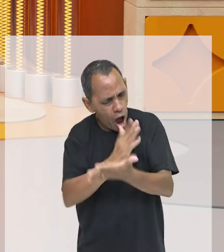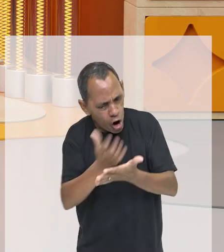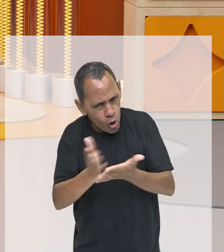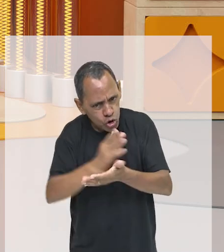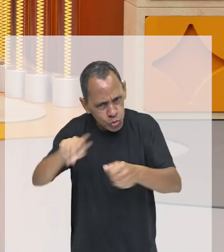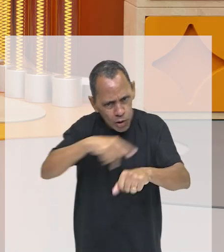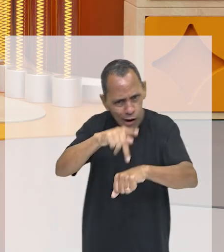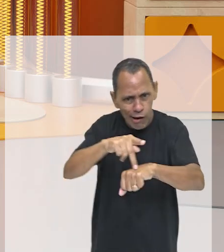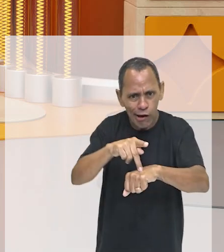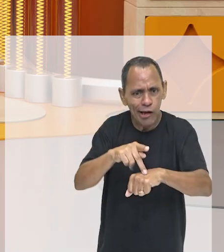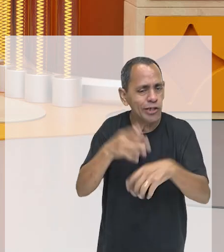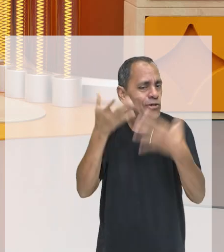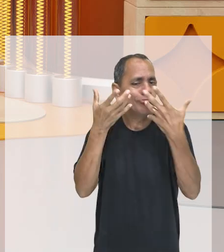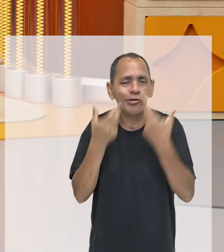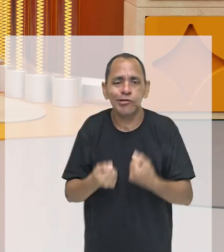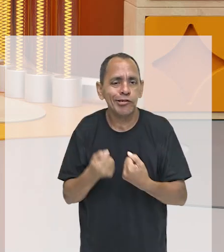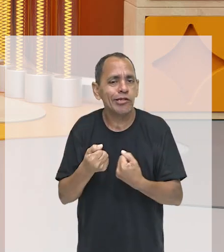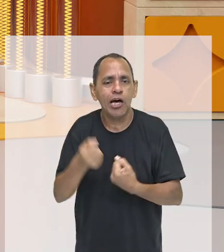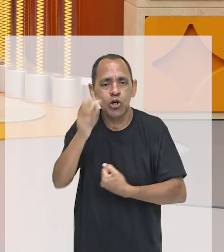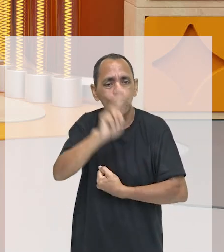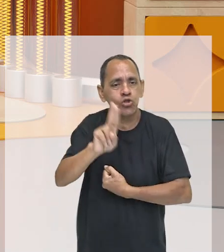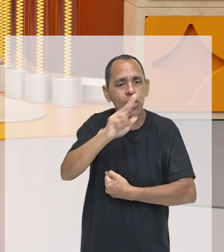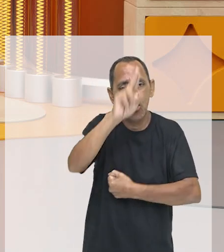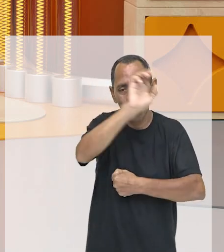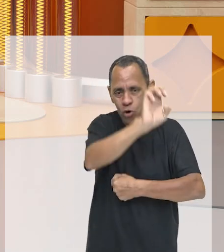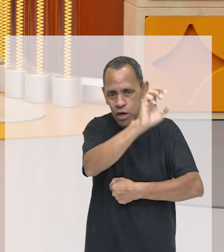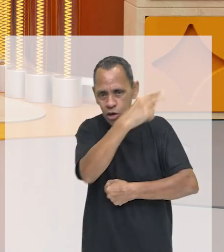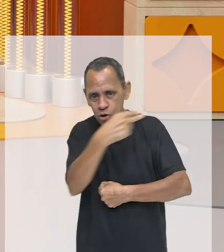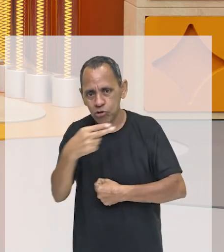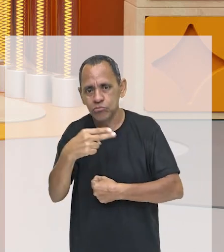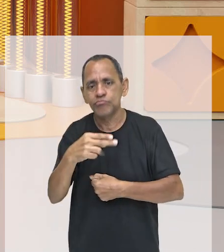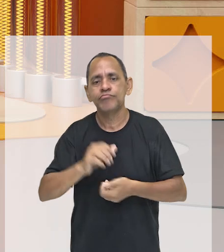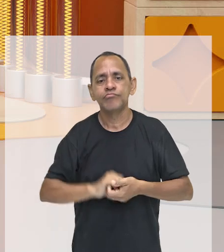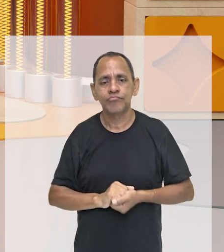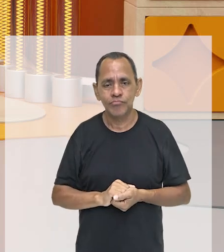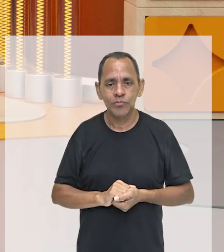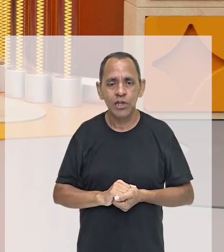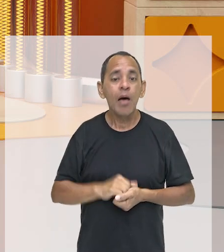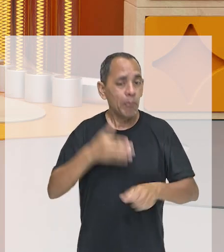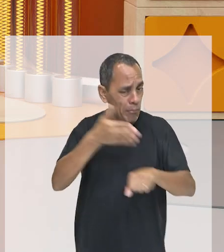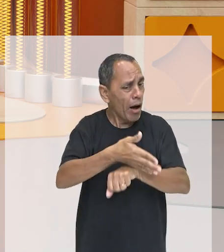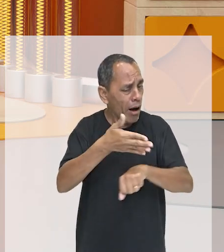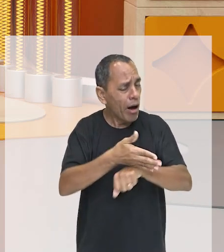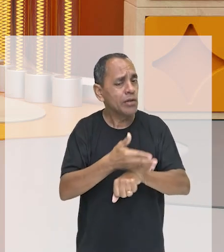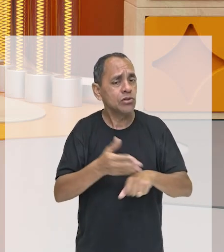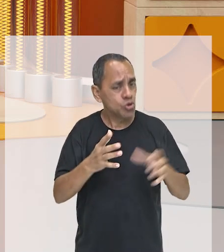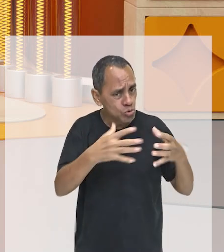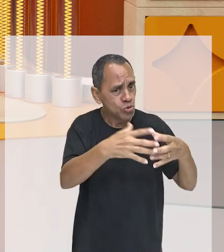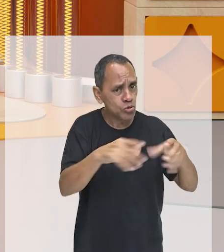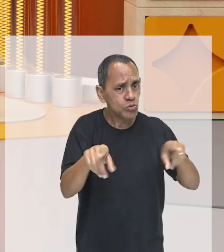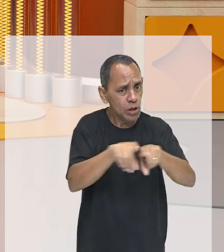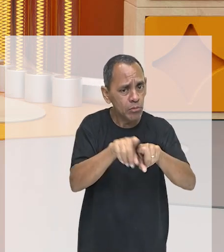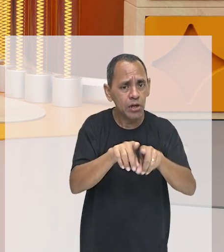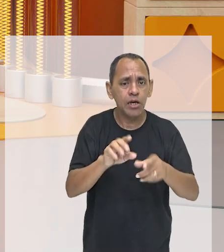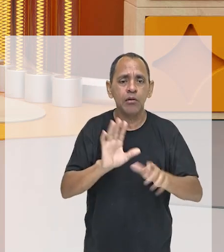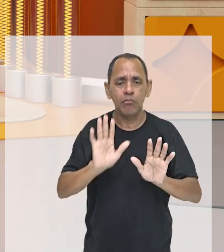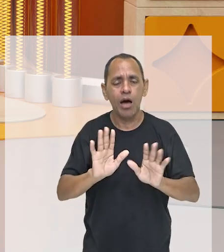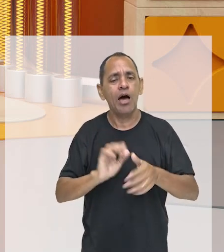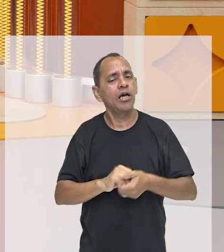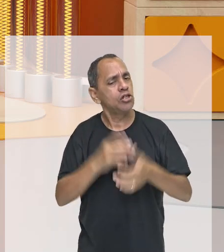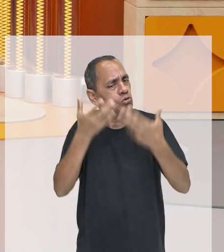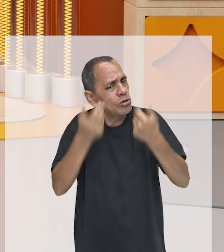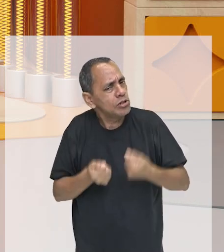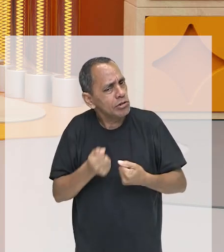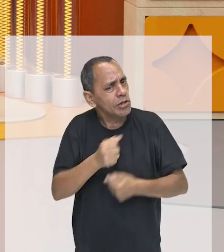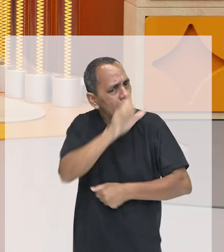parte da União Europeia. Agora, também, gente, vamos ter ali a parte da zona